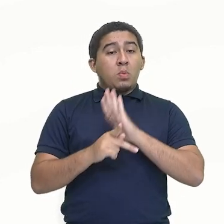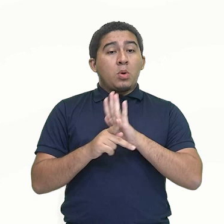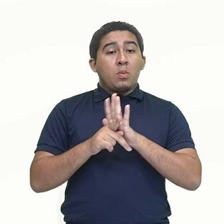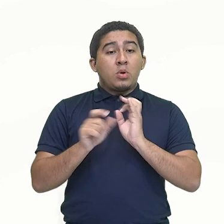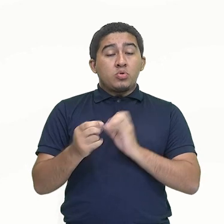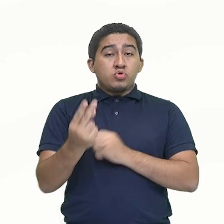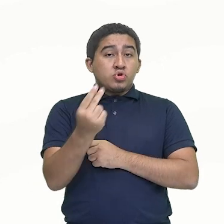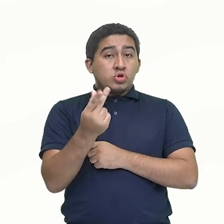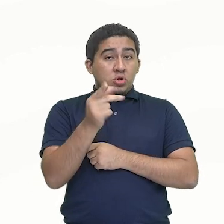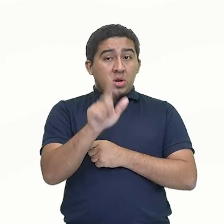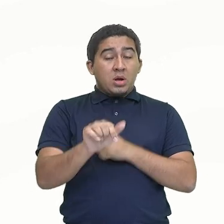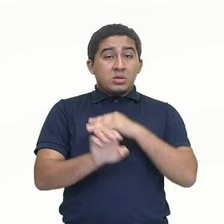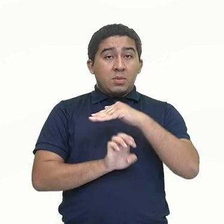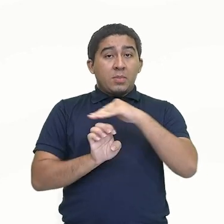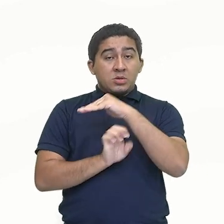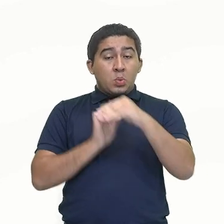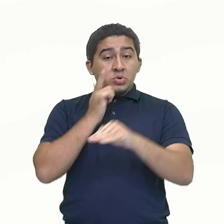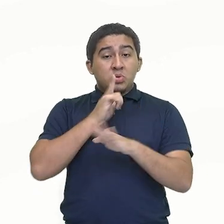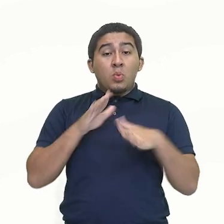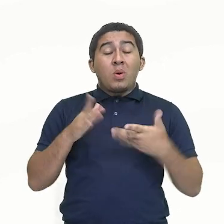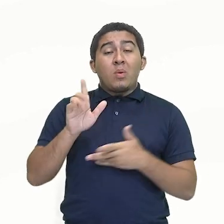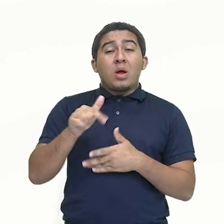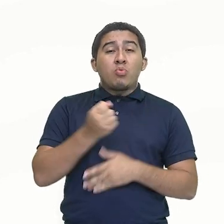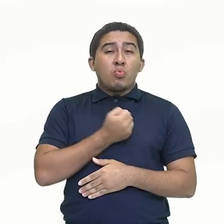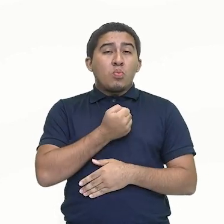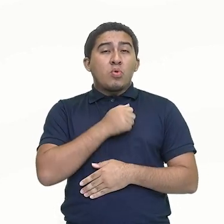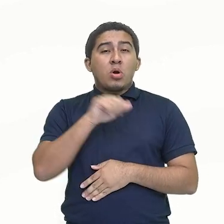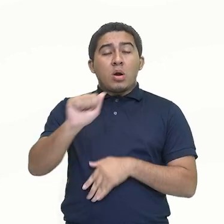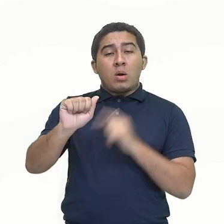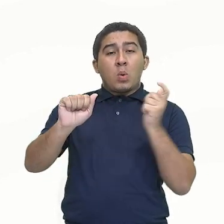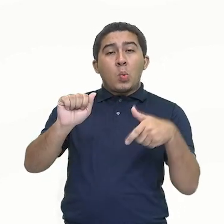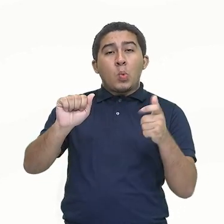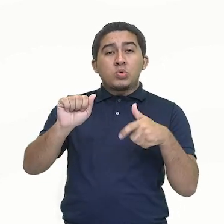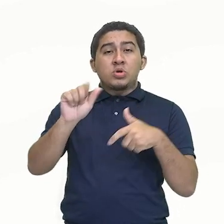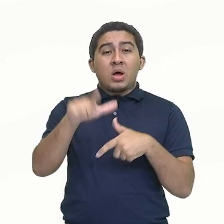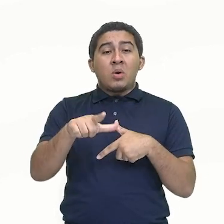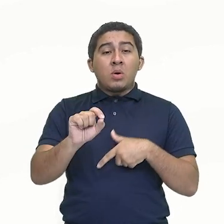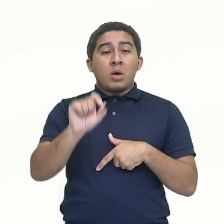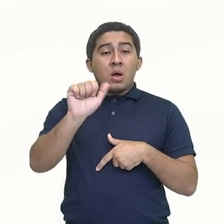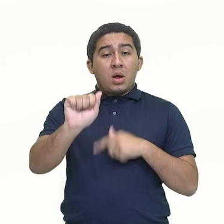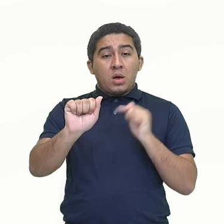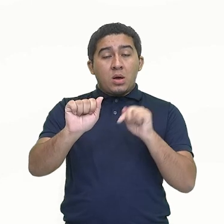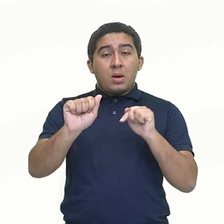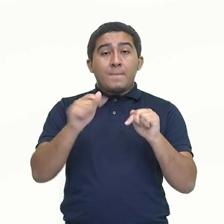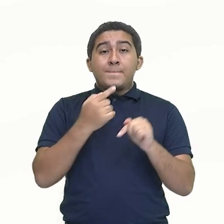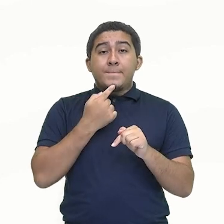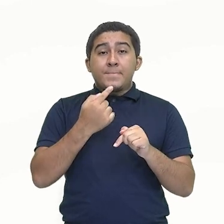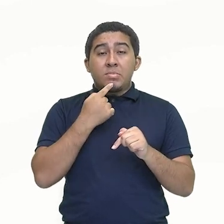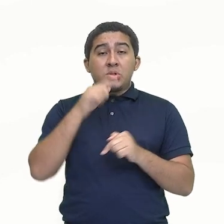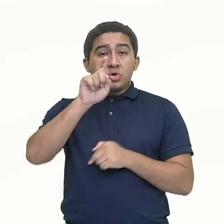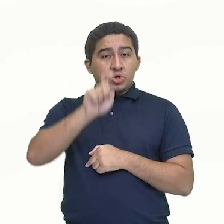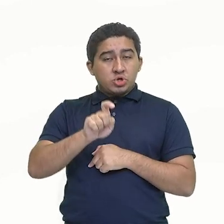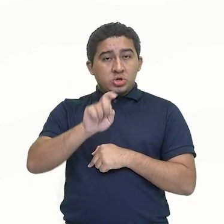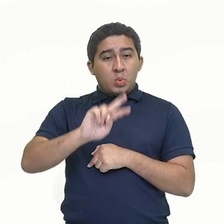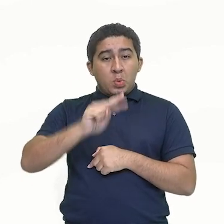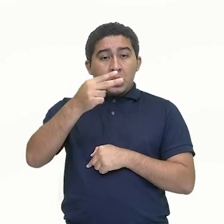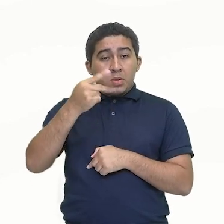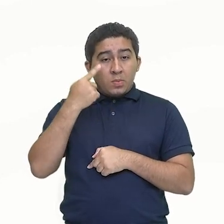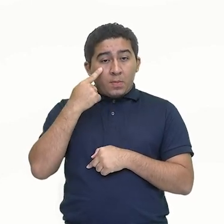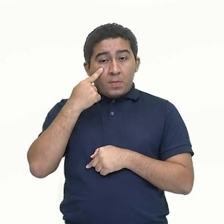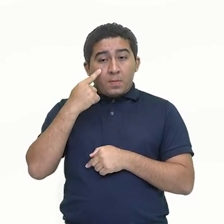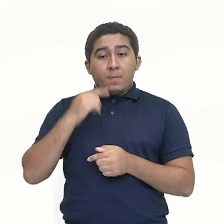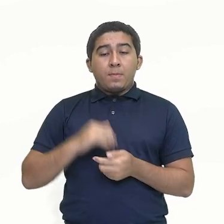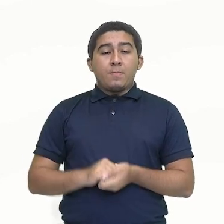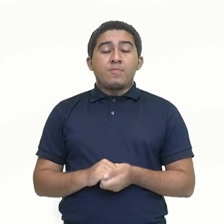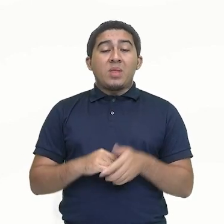lucro da empresa, quem é o valor de A aqui, ó? O valor de A é aquele que acompanha o x ao quadrado, ó. Tá aqui, ó.